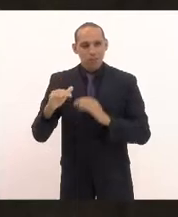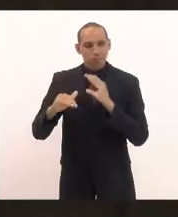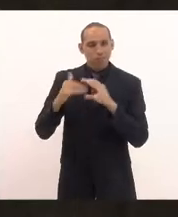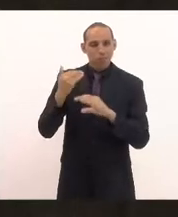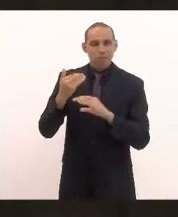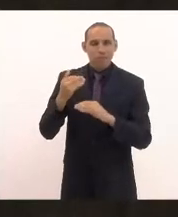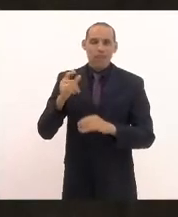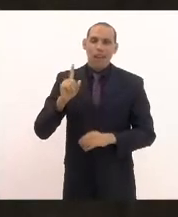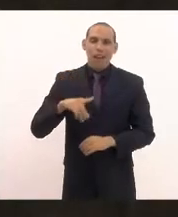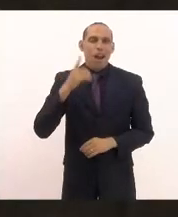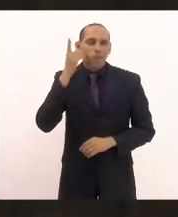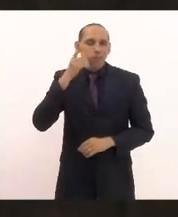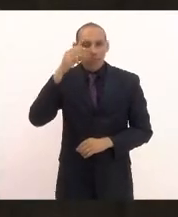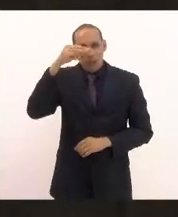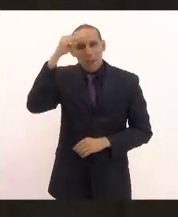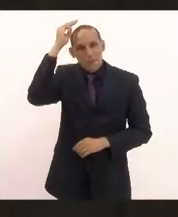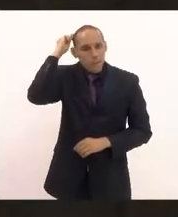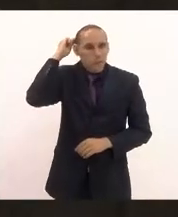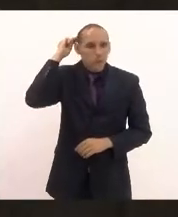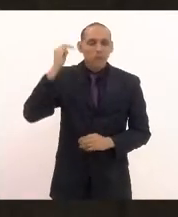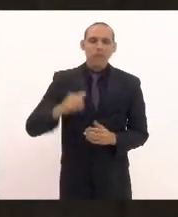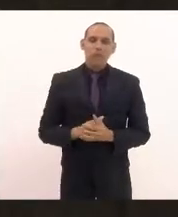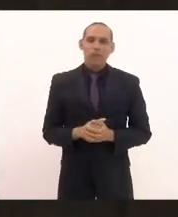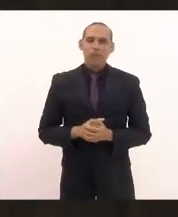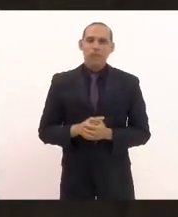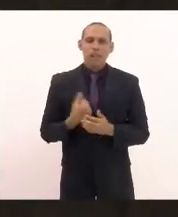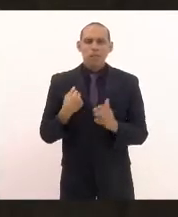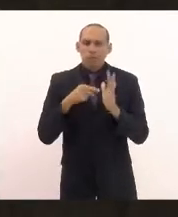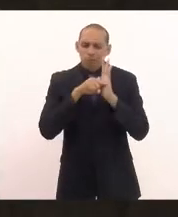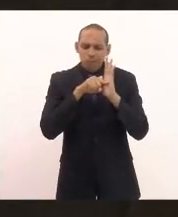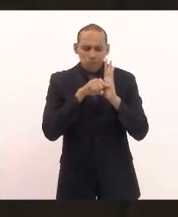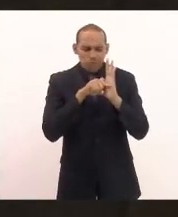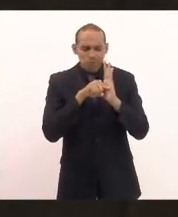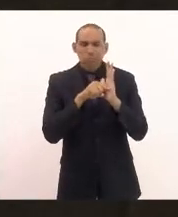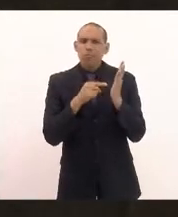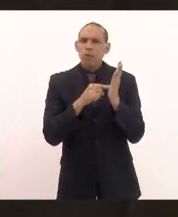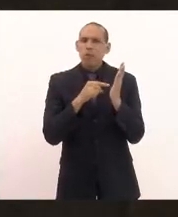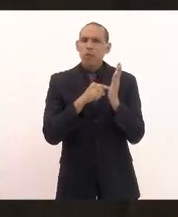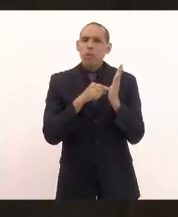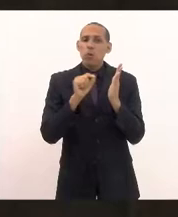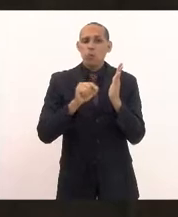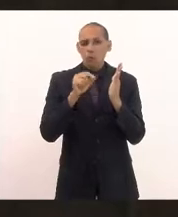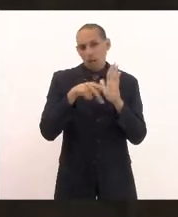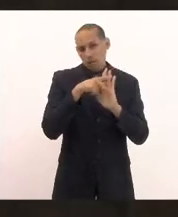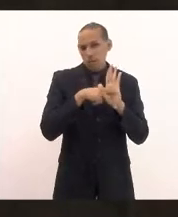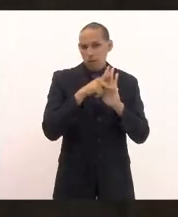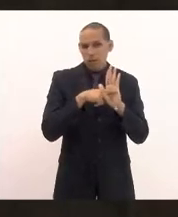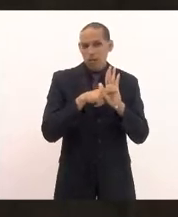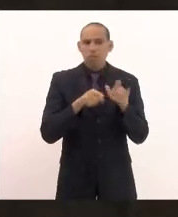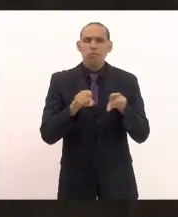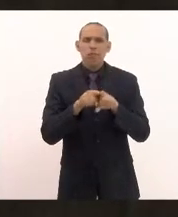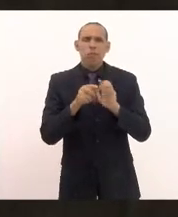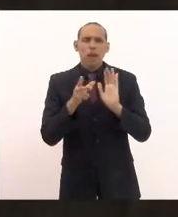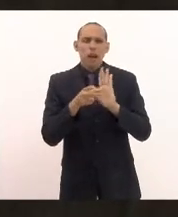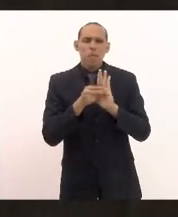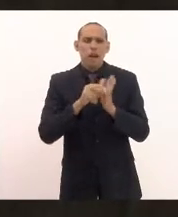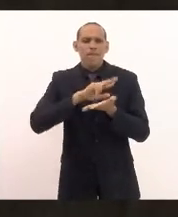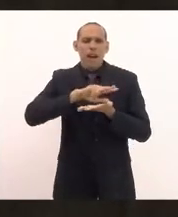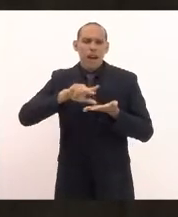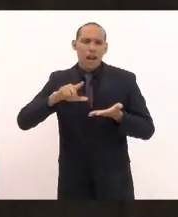deputado Márcio Pacheco. Já verifiquei que o projeto também recebeu diversas